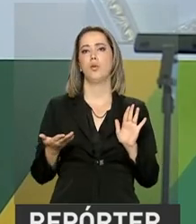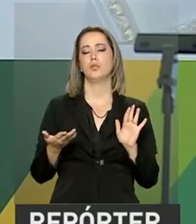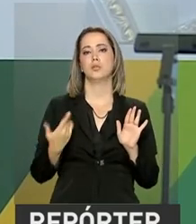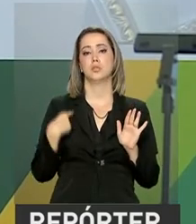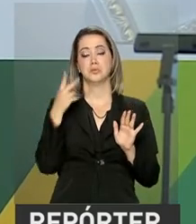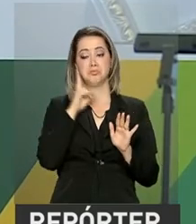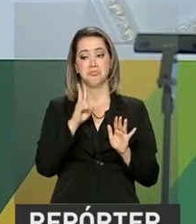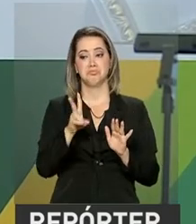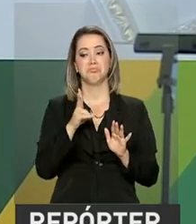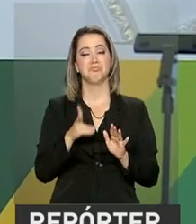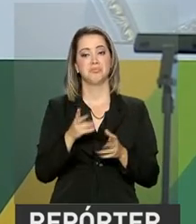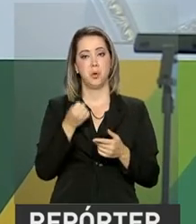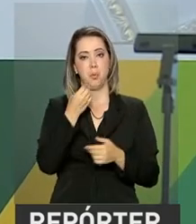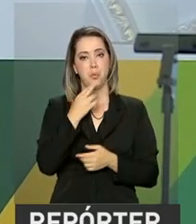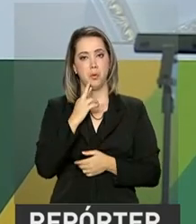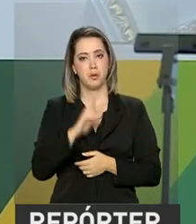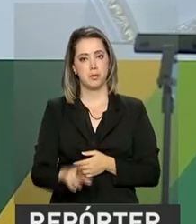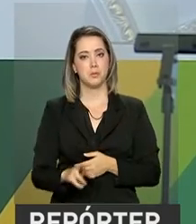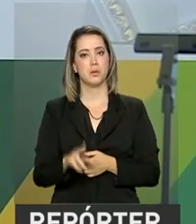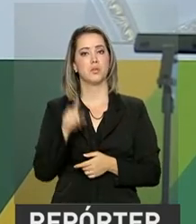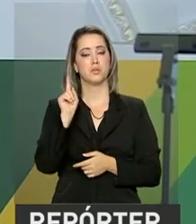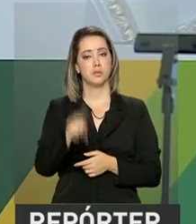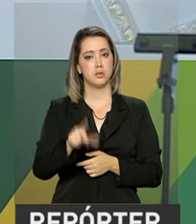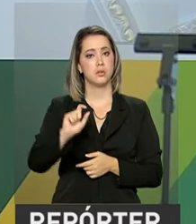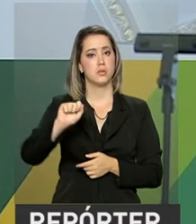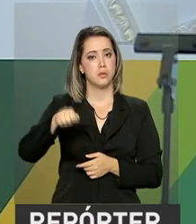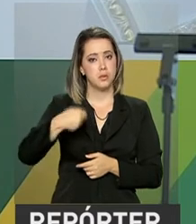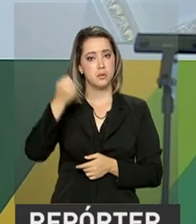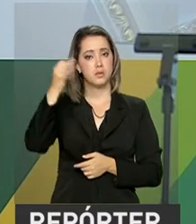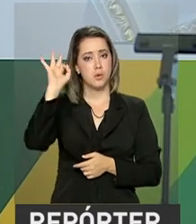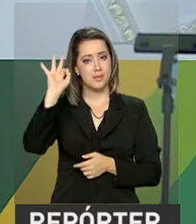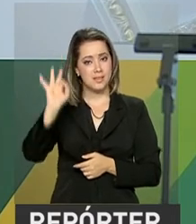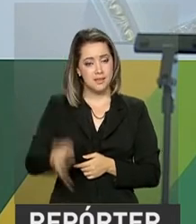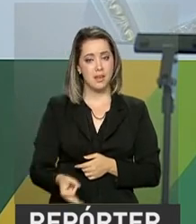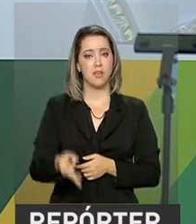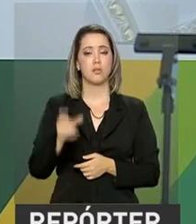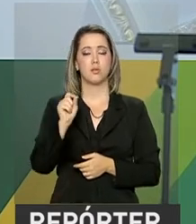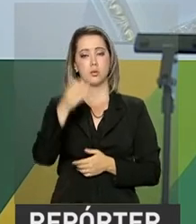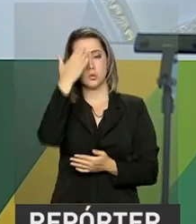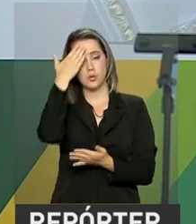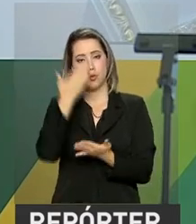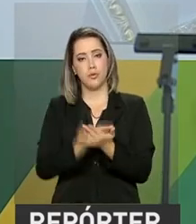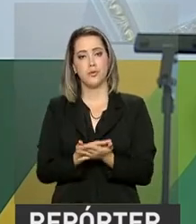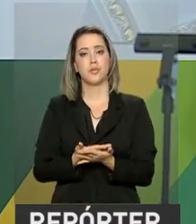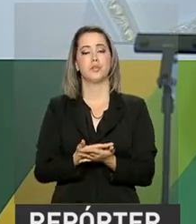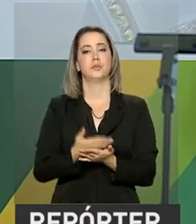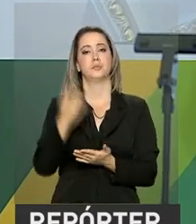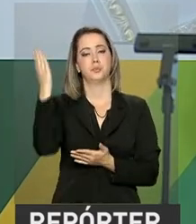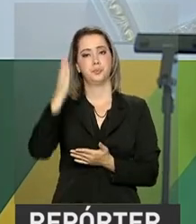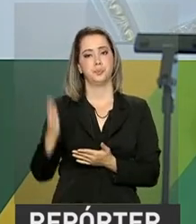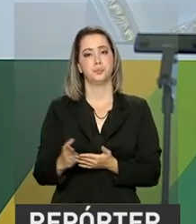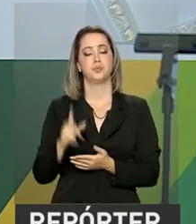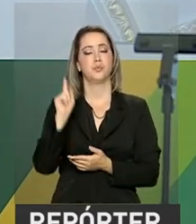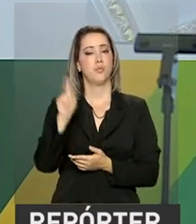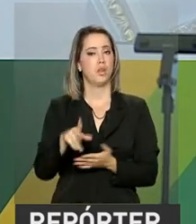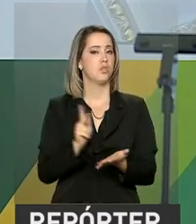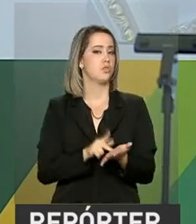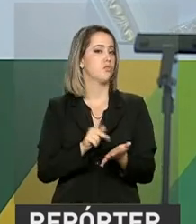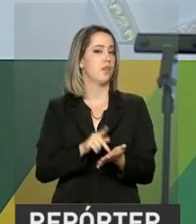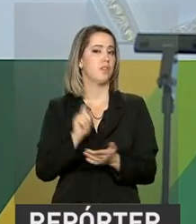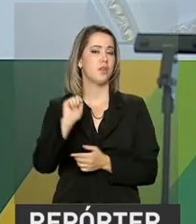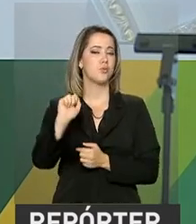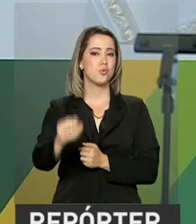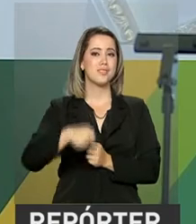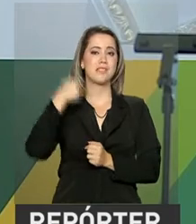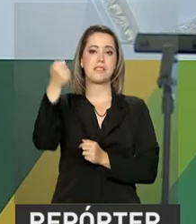extraordinários isso até é um sinal muito acentuado de credibilidade e de confiança na verdade é sinal